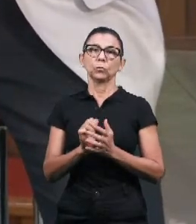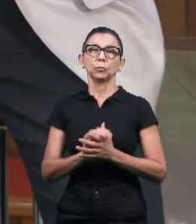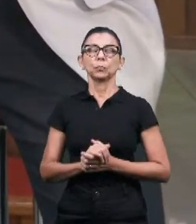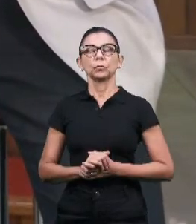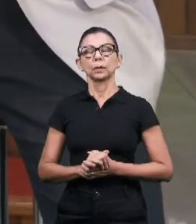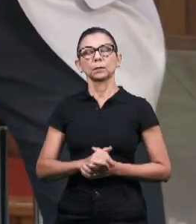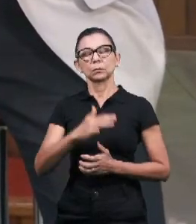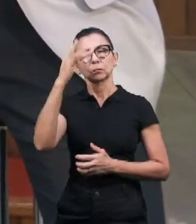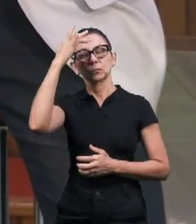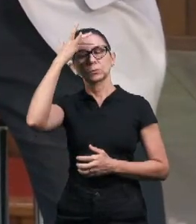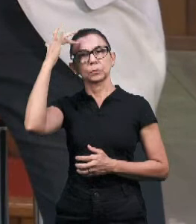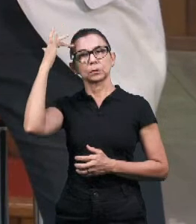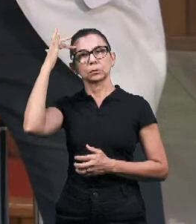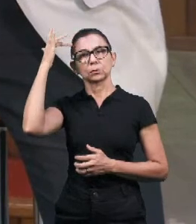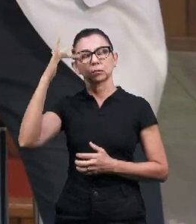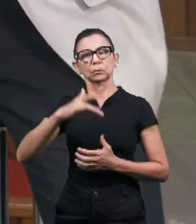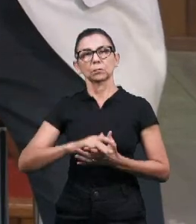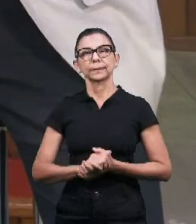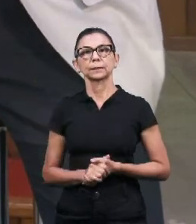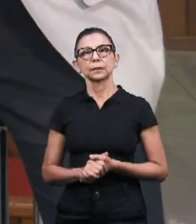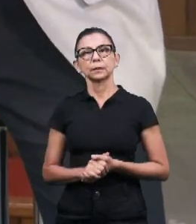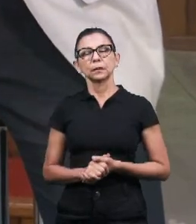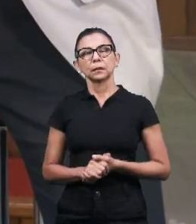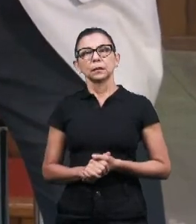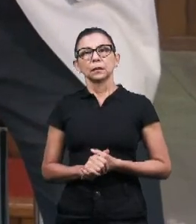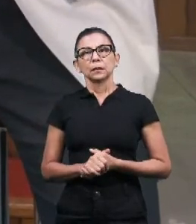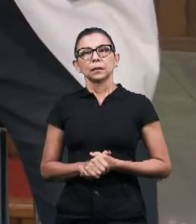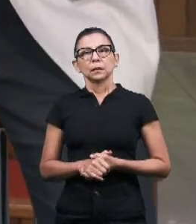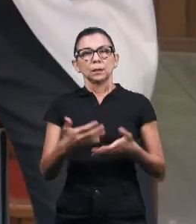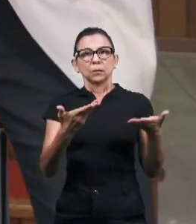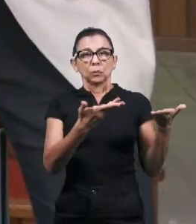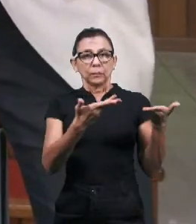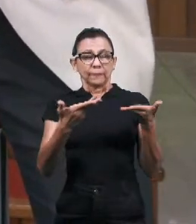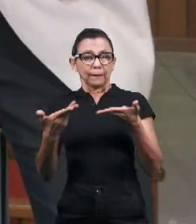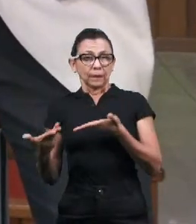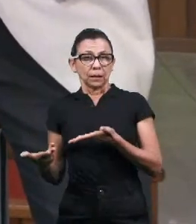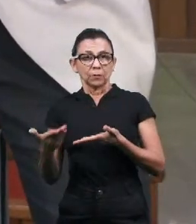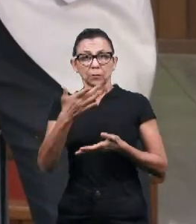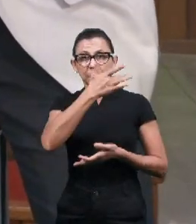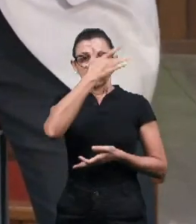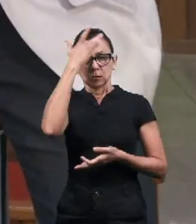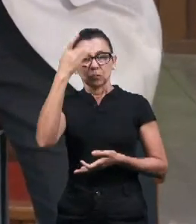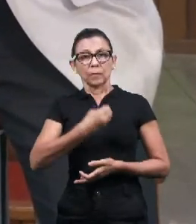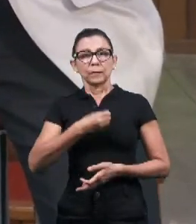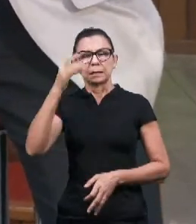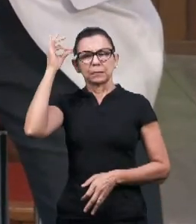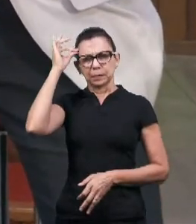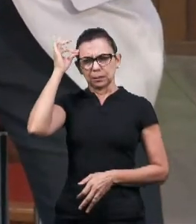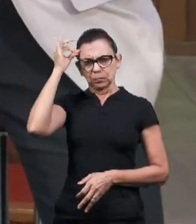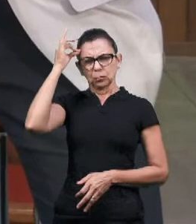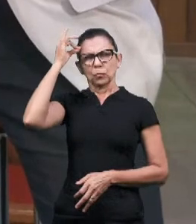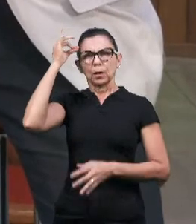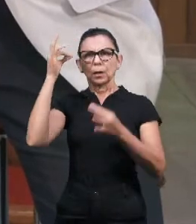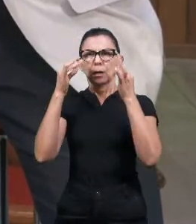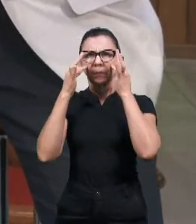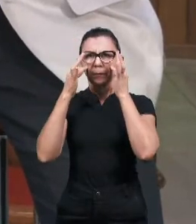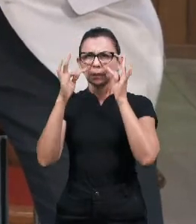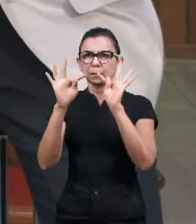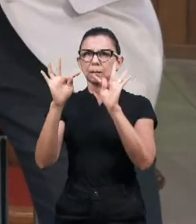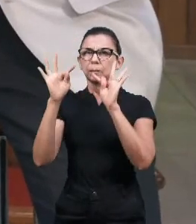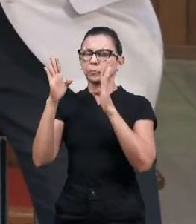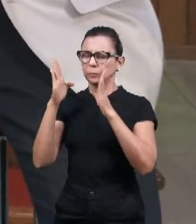são aceitos irmãos que já têm uma vida espiritual consolidada, que já tem um testemunho